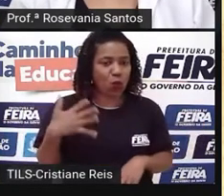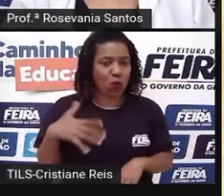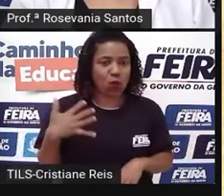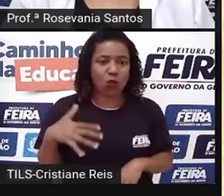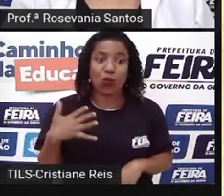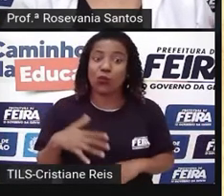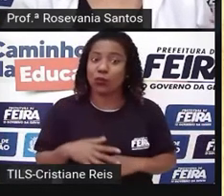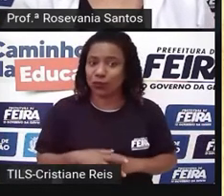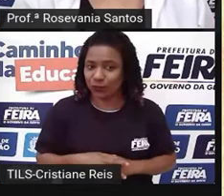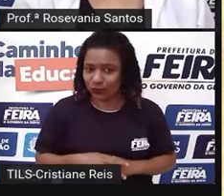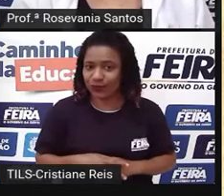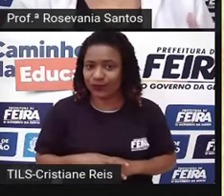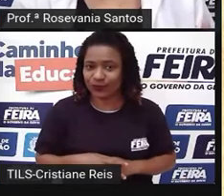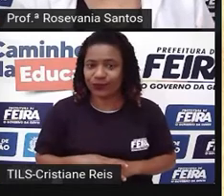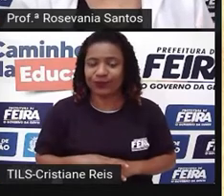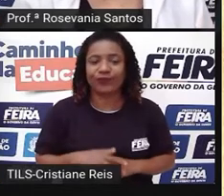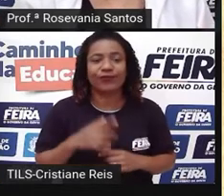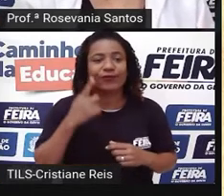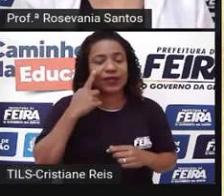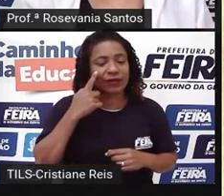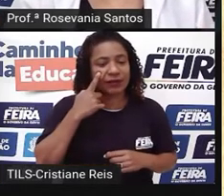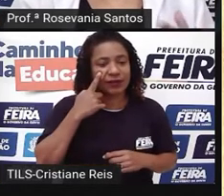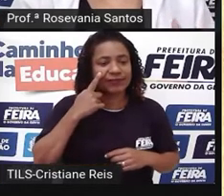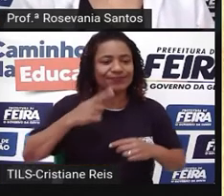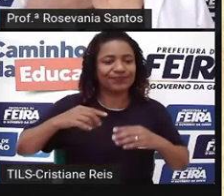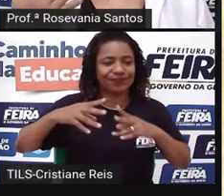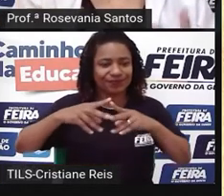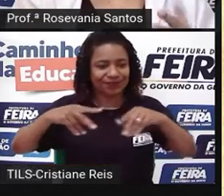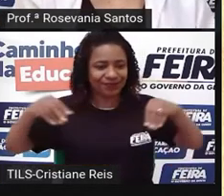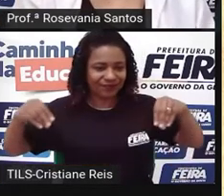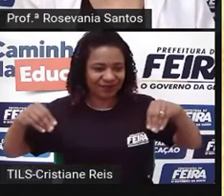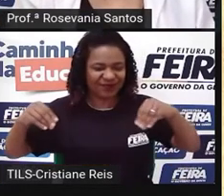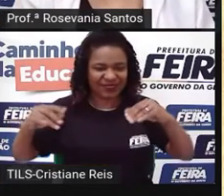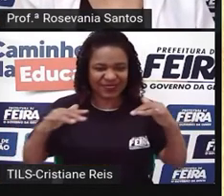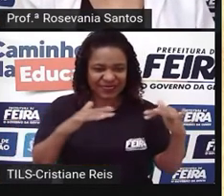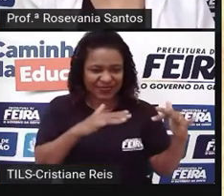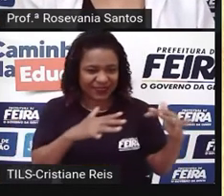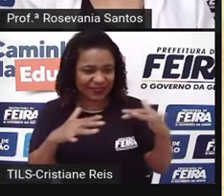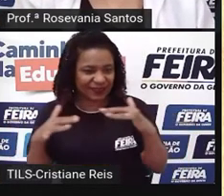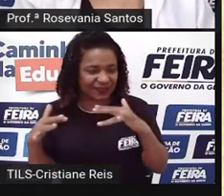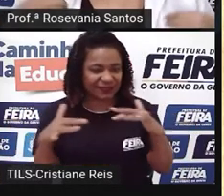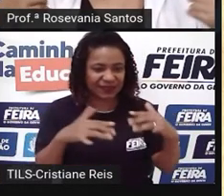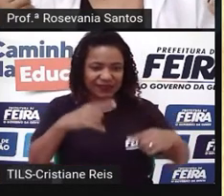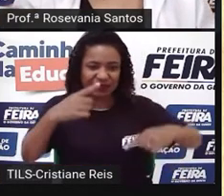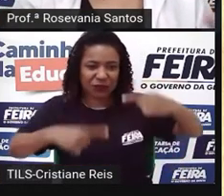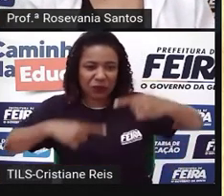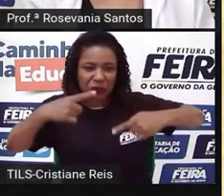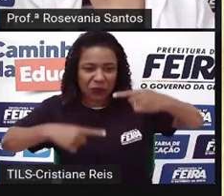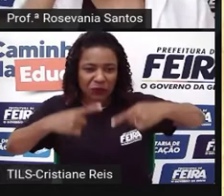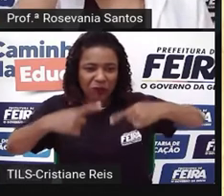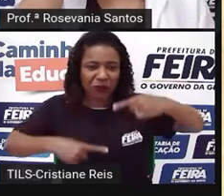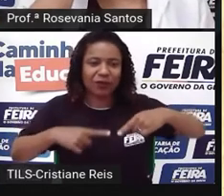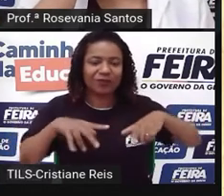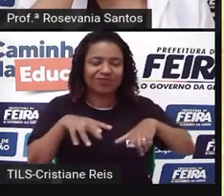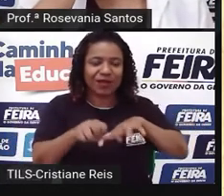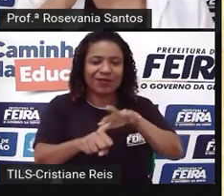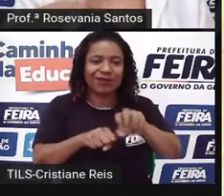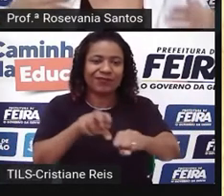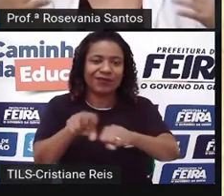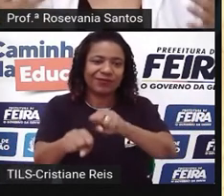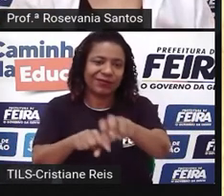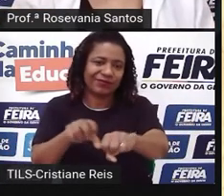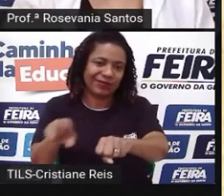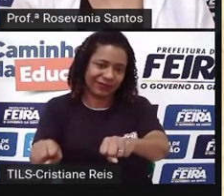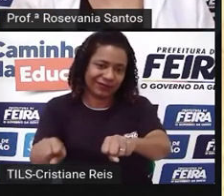conflito, né, entre essa disputa de território e também a questão, né, durante muito tempo, as questões